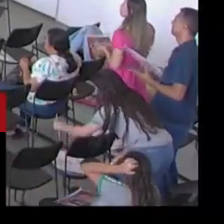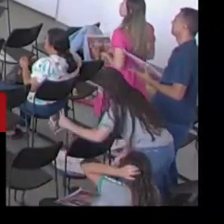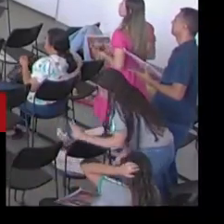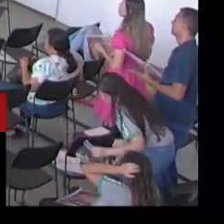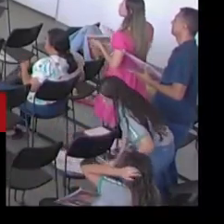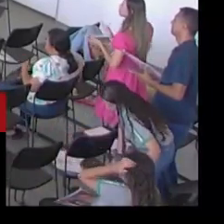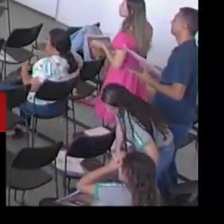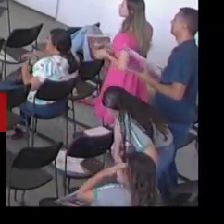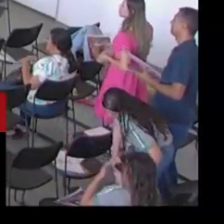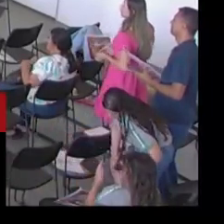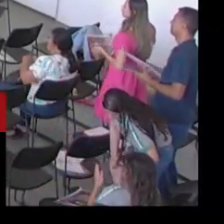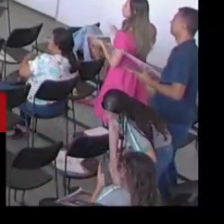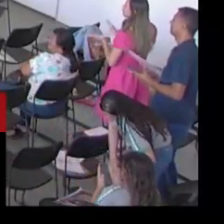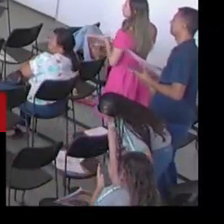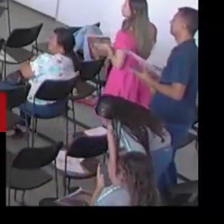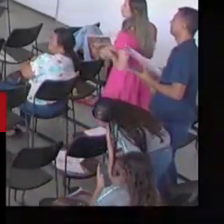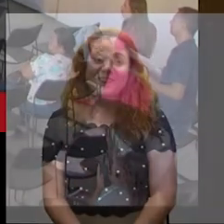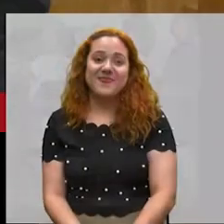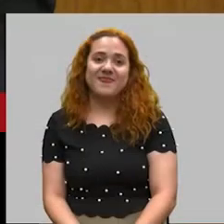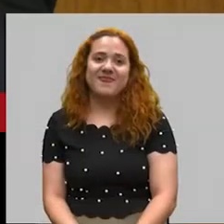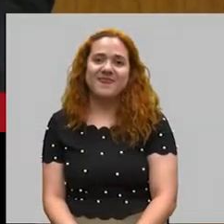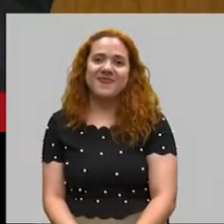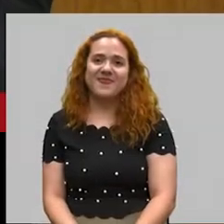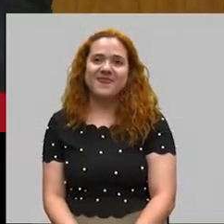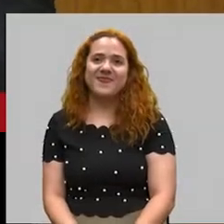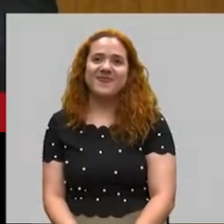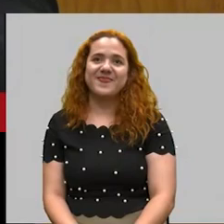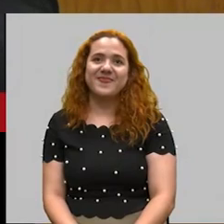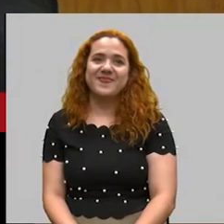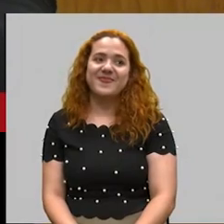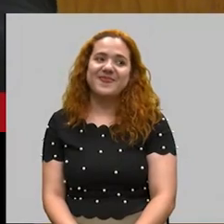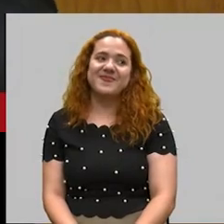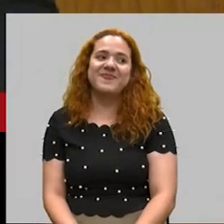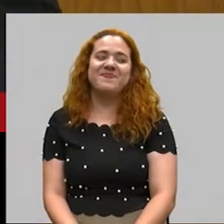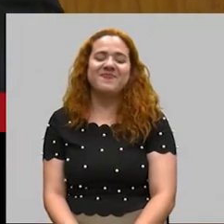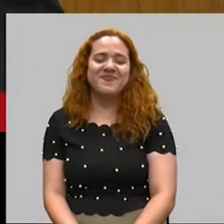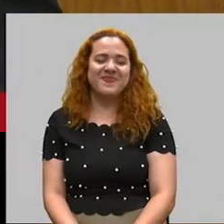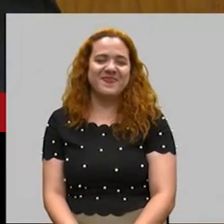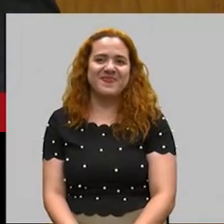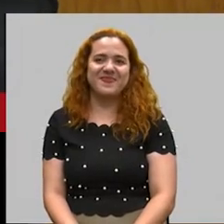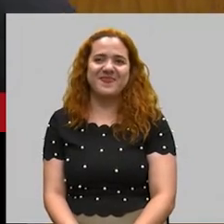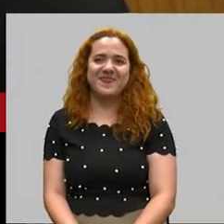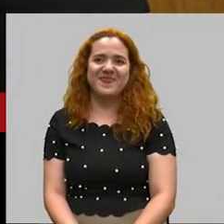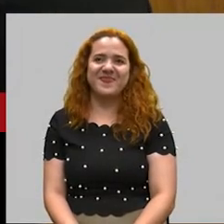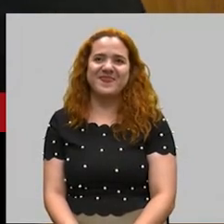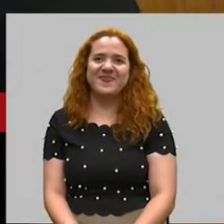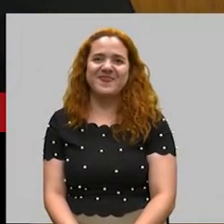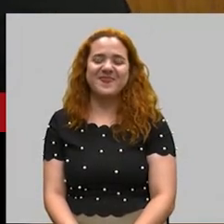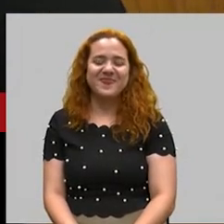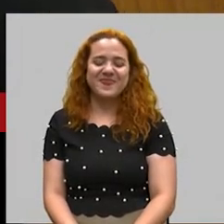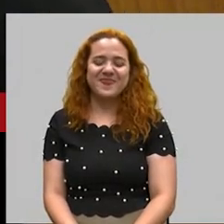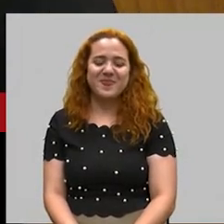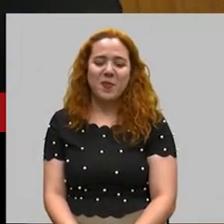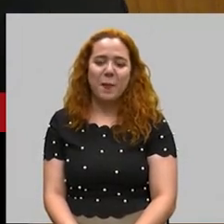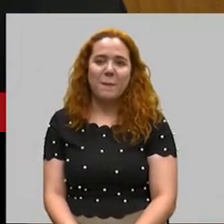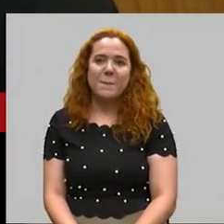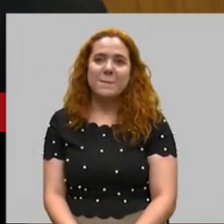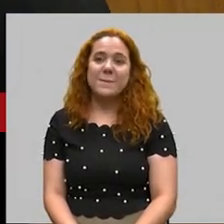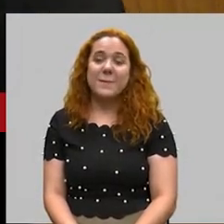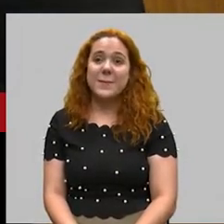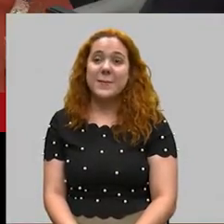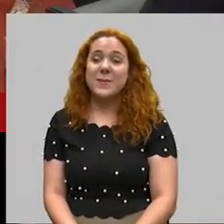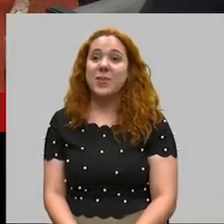o Chico Mendes sobreviveu agora a gente vai cantar mineração comeu pra gente denunciar a